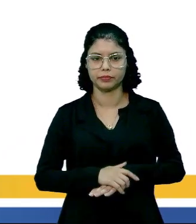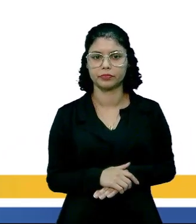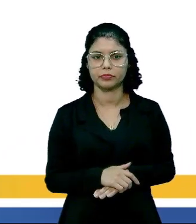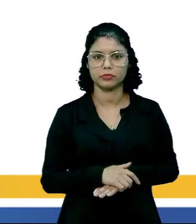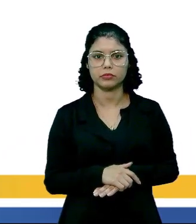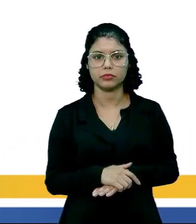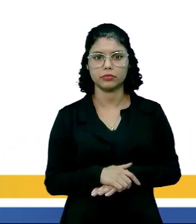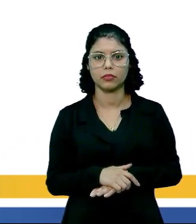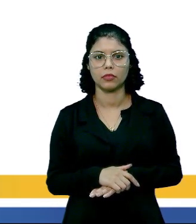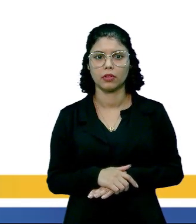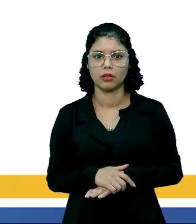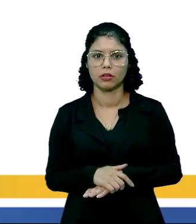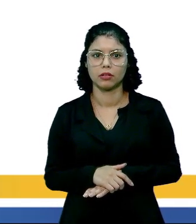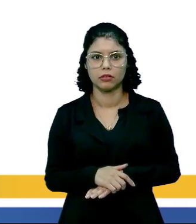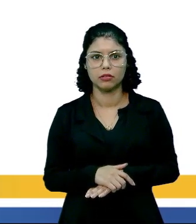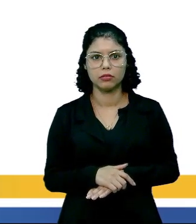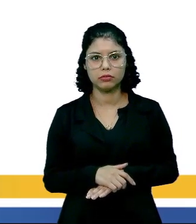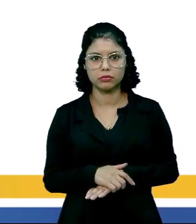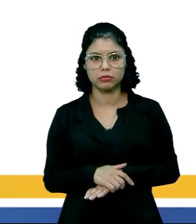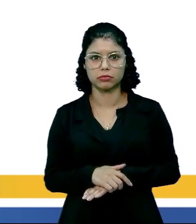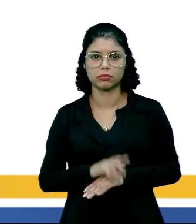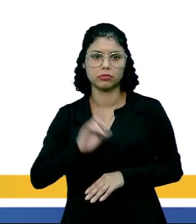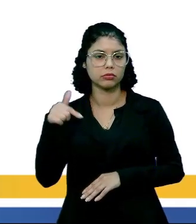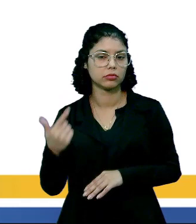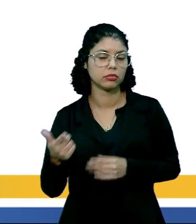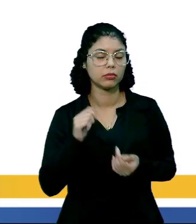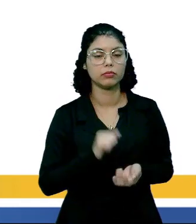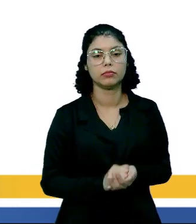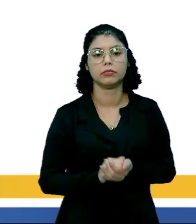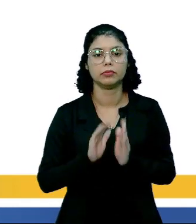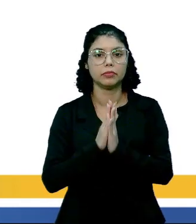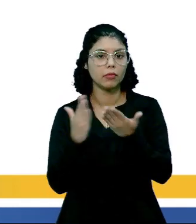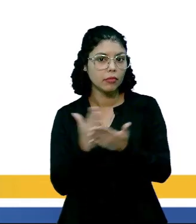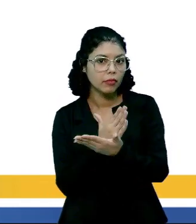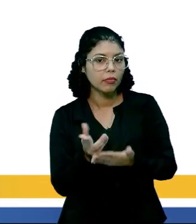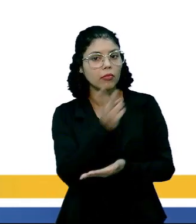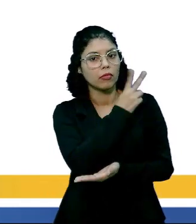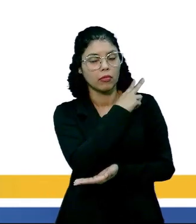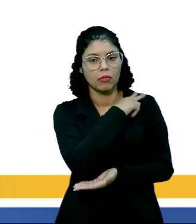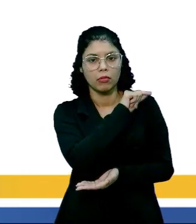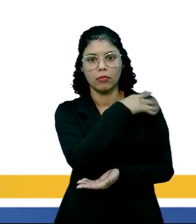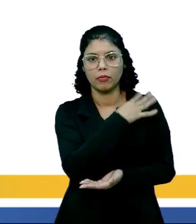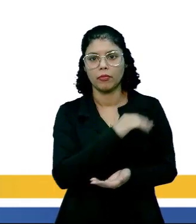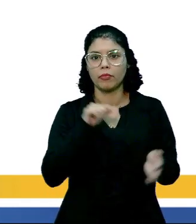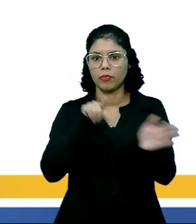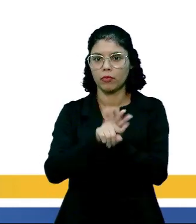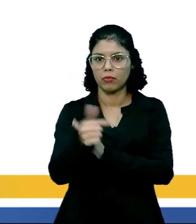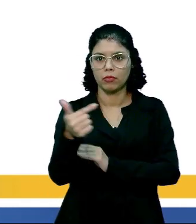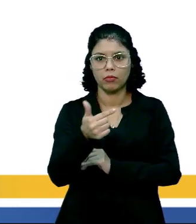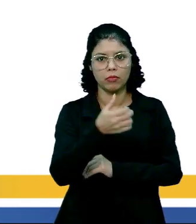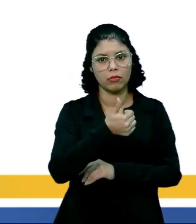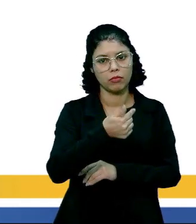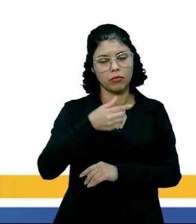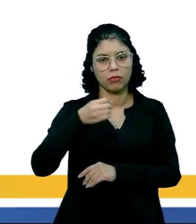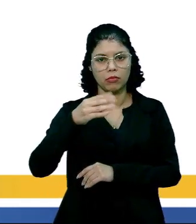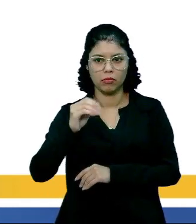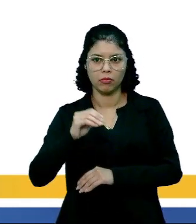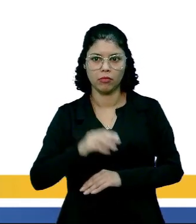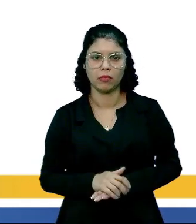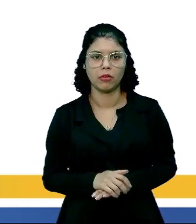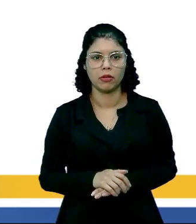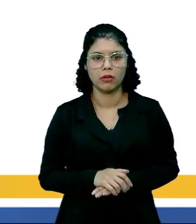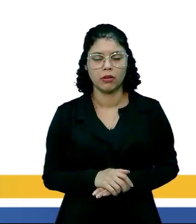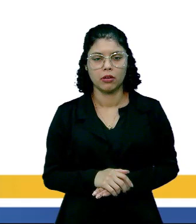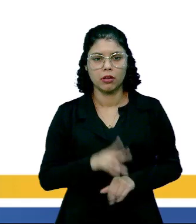Vamos a próxima questão na próxima questão também no nosso livro 2 Essa é a questão 2 que ela está na página